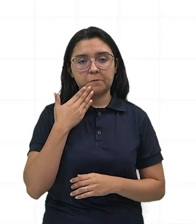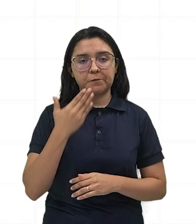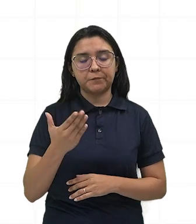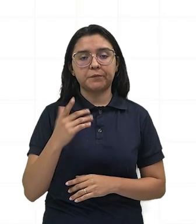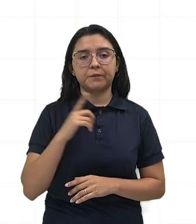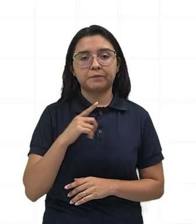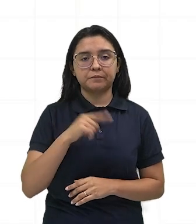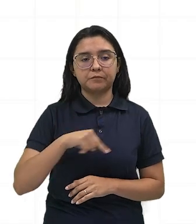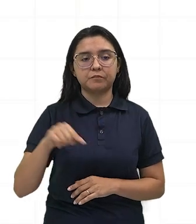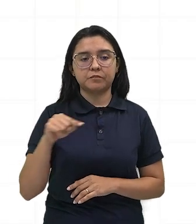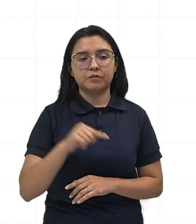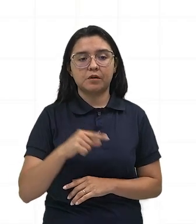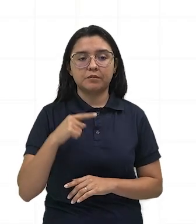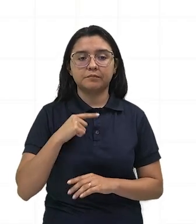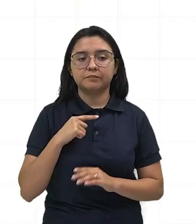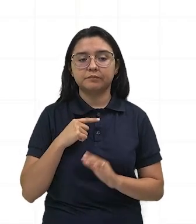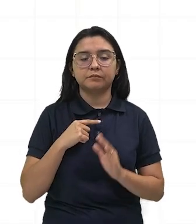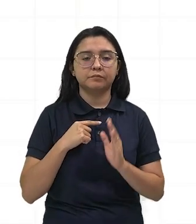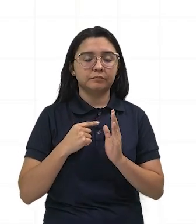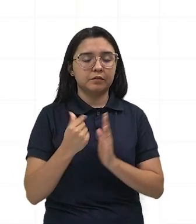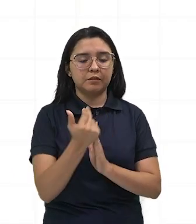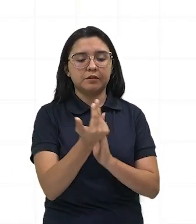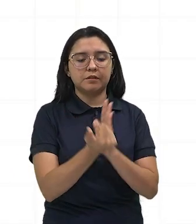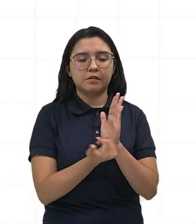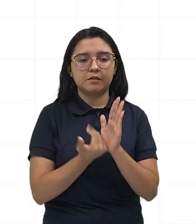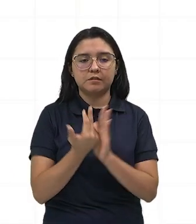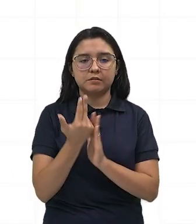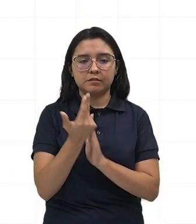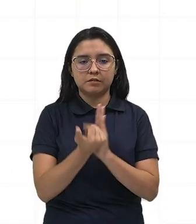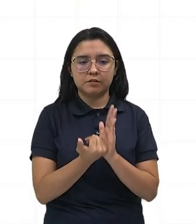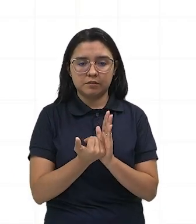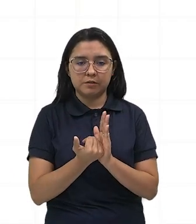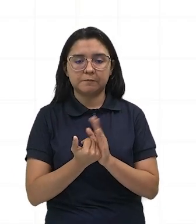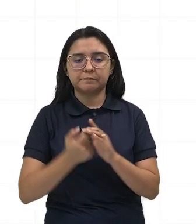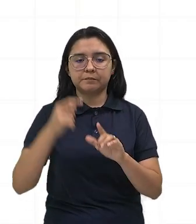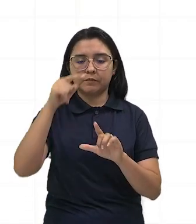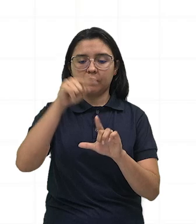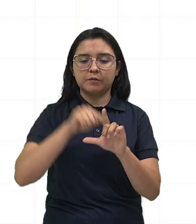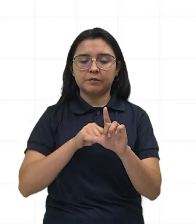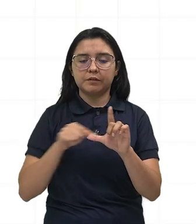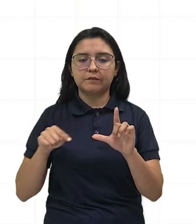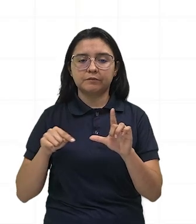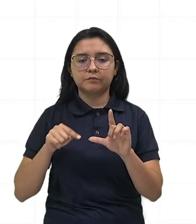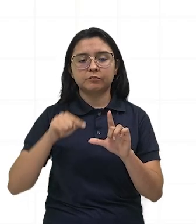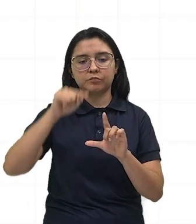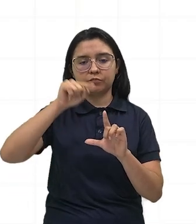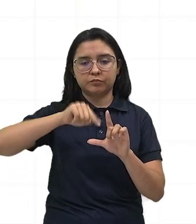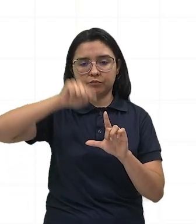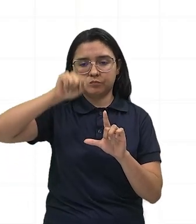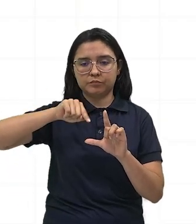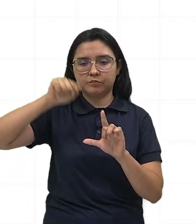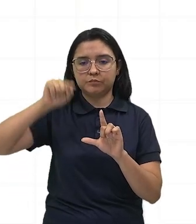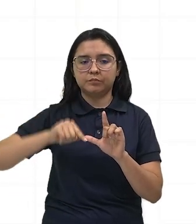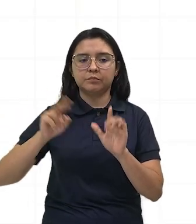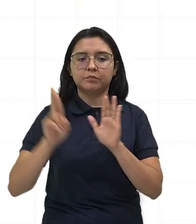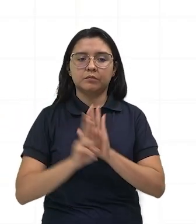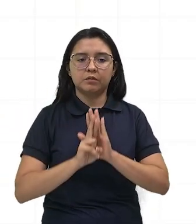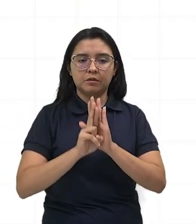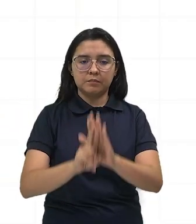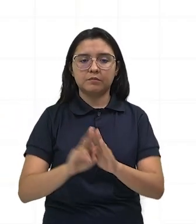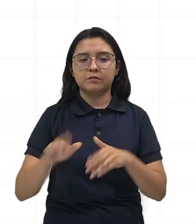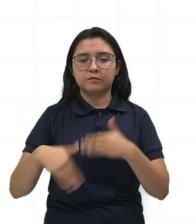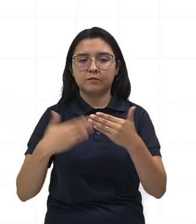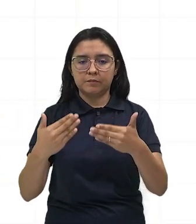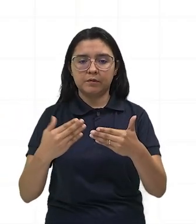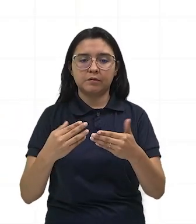de linhas para representar o desempenho trimestral de cada aluno em matemática e português ao longo dos 3